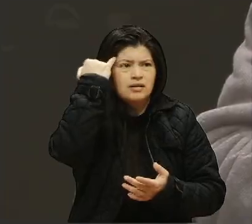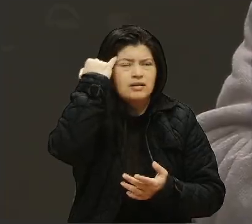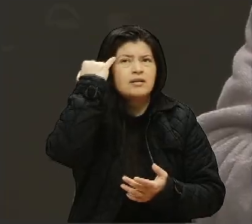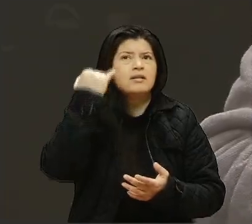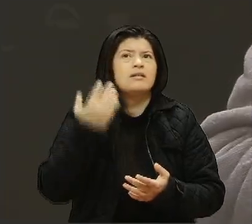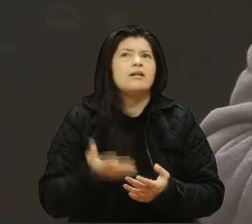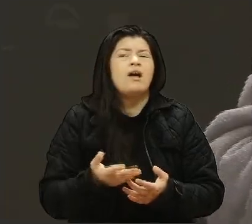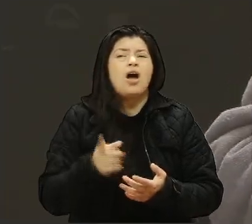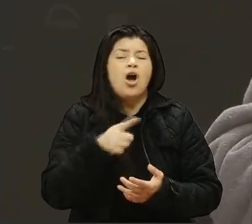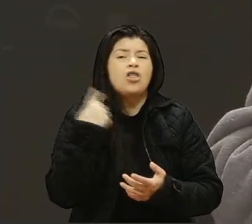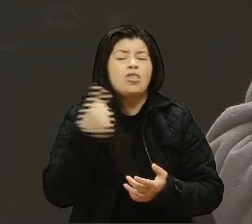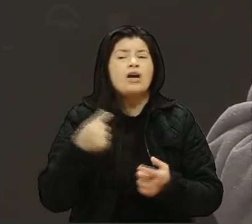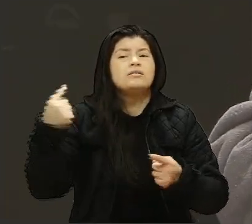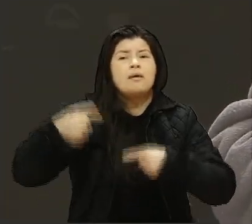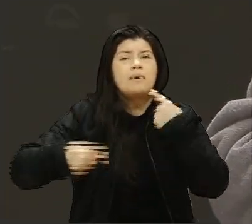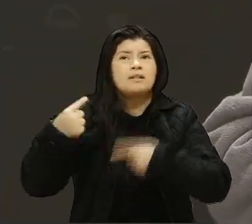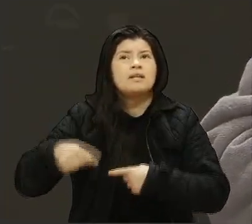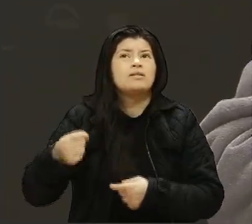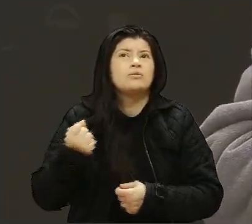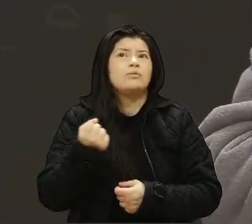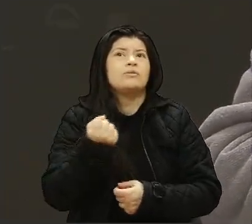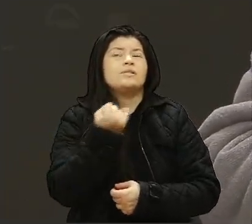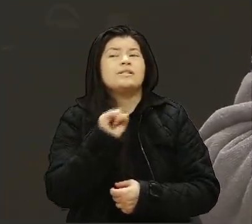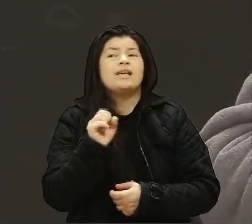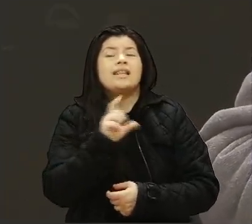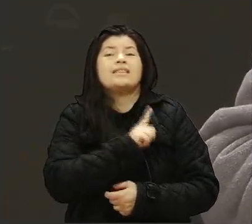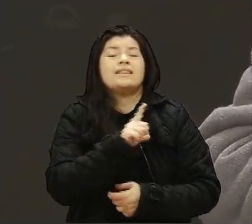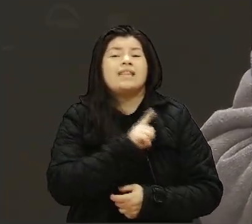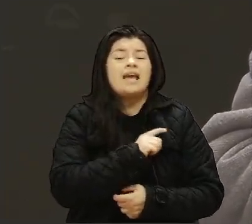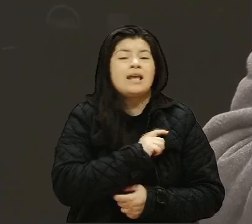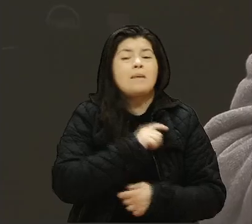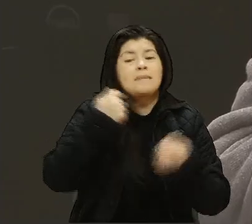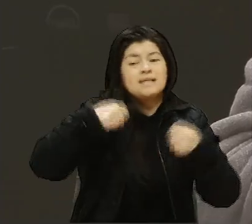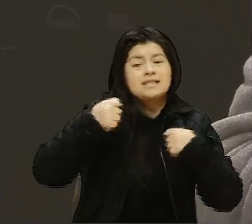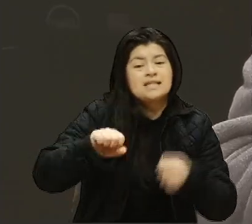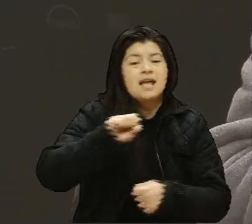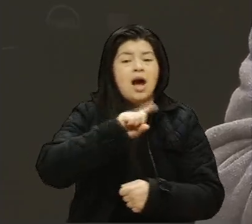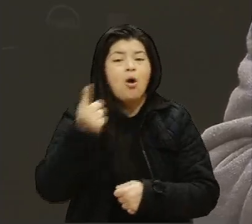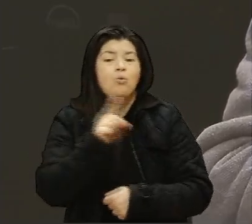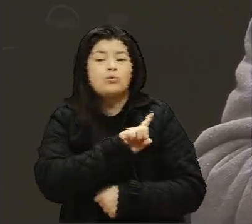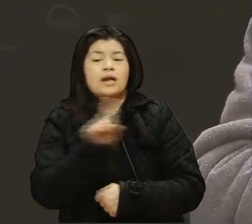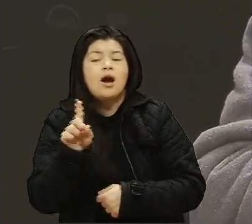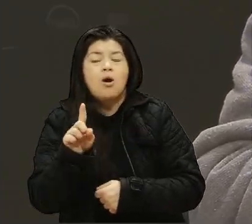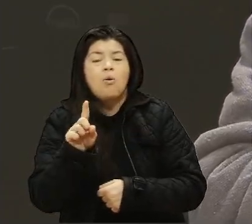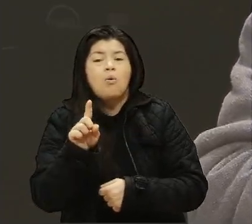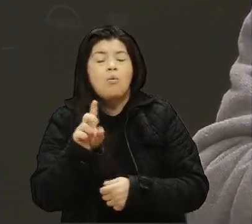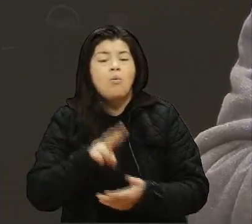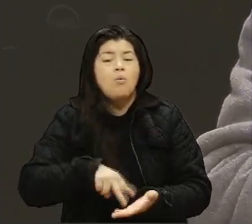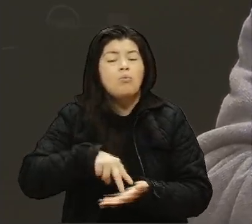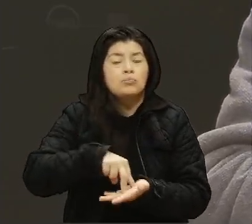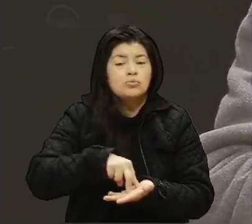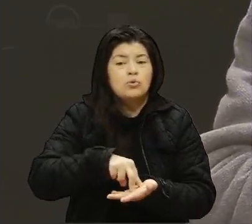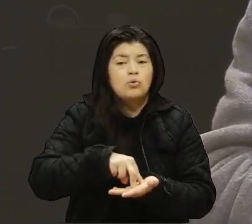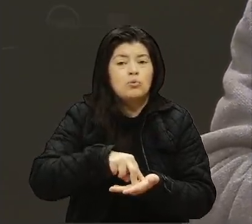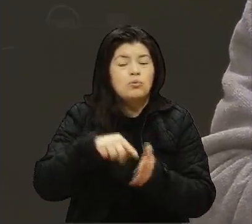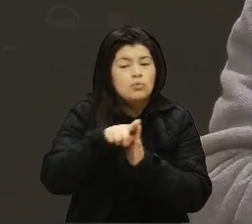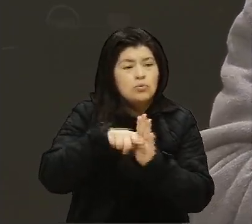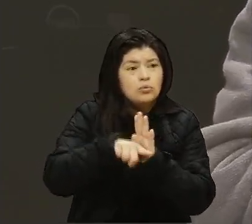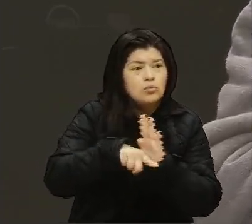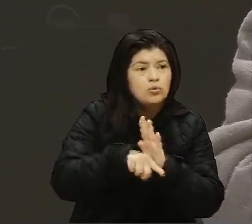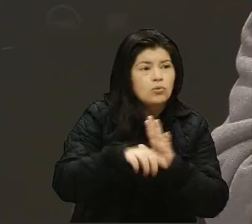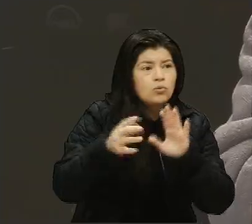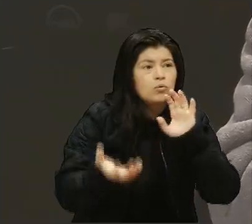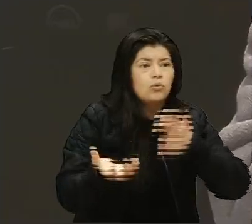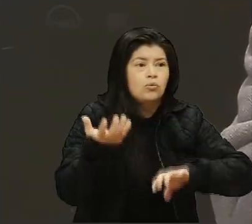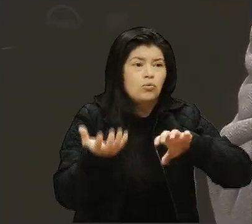estamos debatendo se há ou não a necessidade da autorização no Congresso Nacional para investigar algum deputado eleito